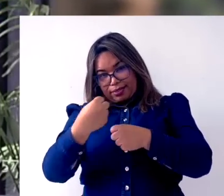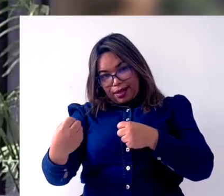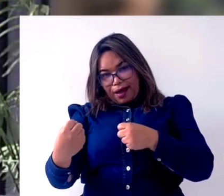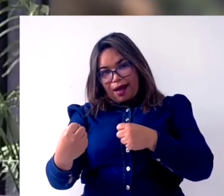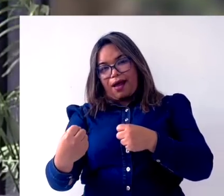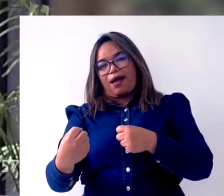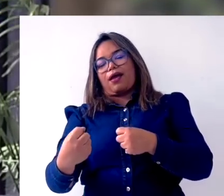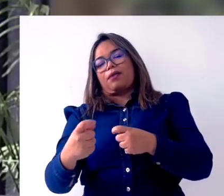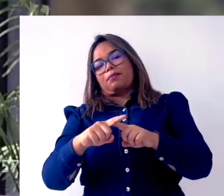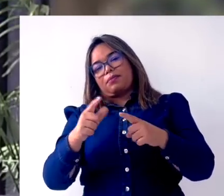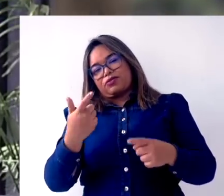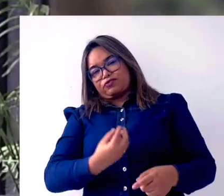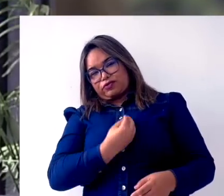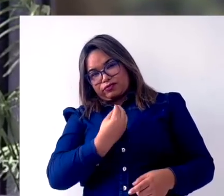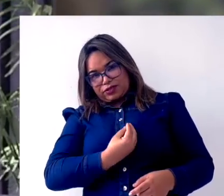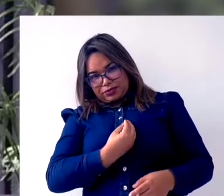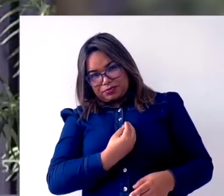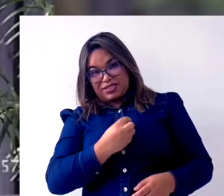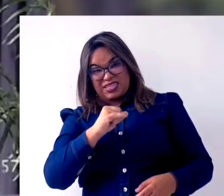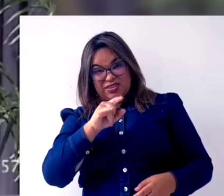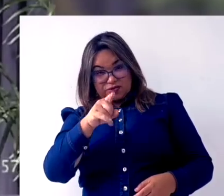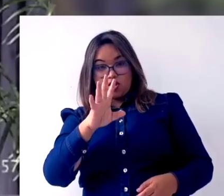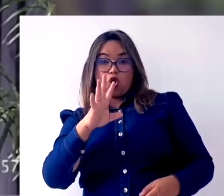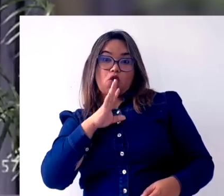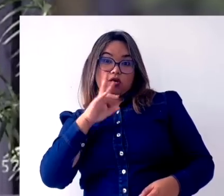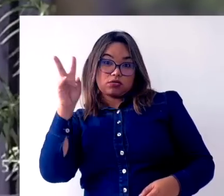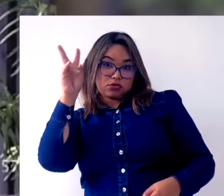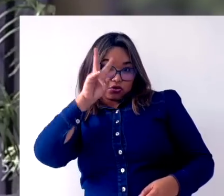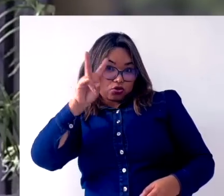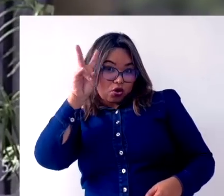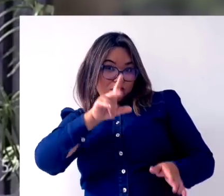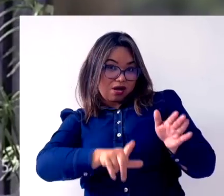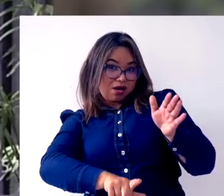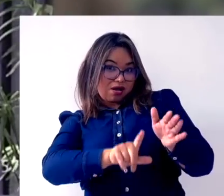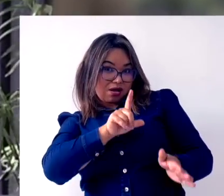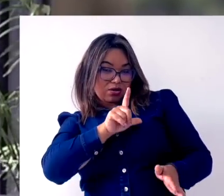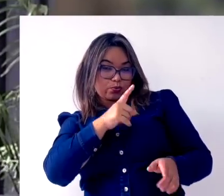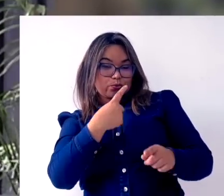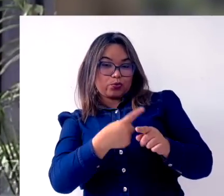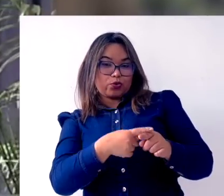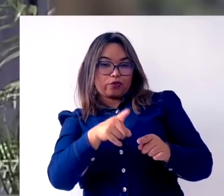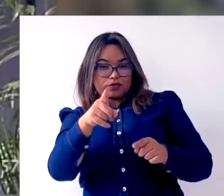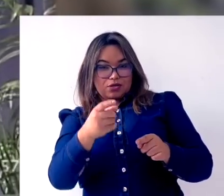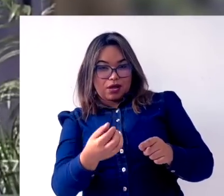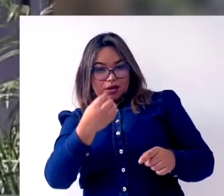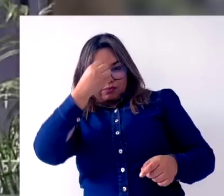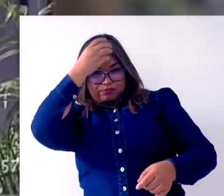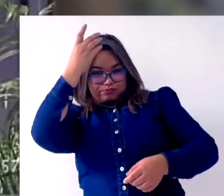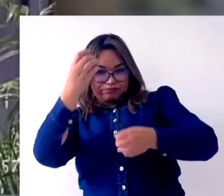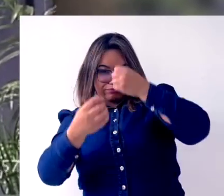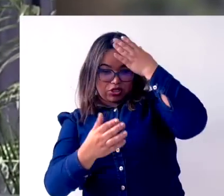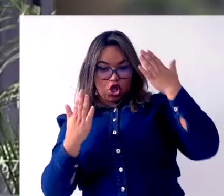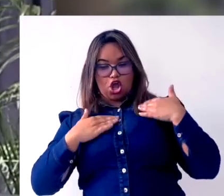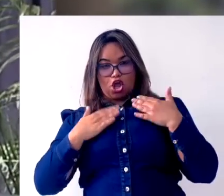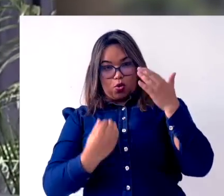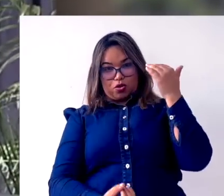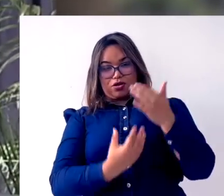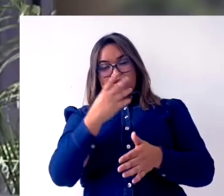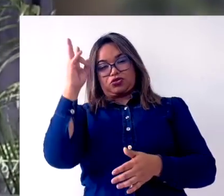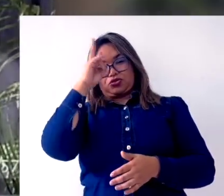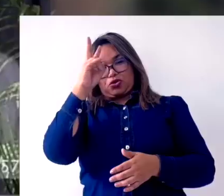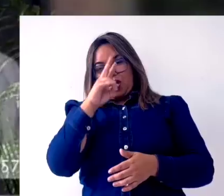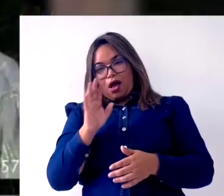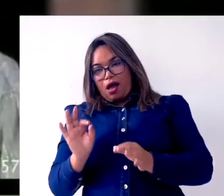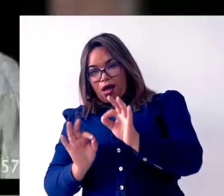os eventos finais. Agora, se você conhece a história de antemão simplesmente porque você a está criando, isso não é problema.